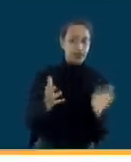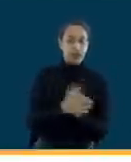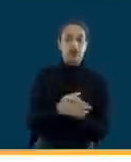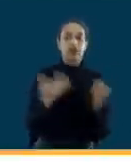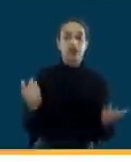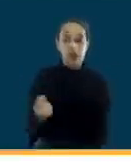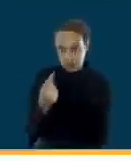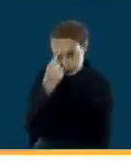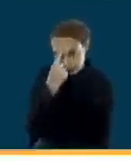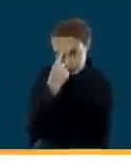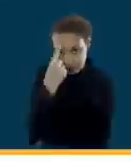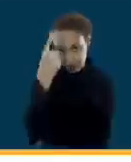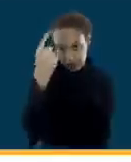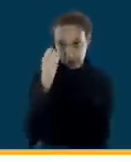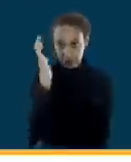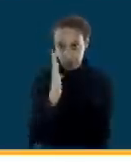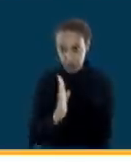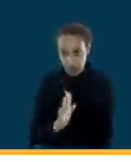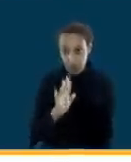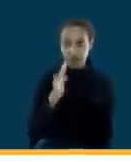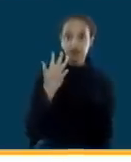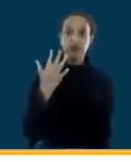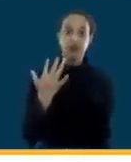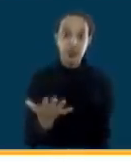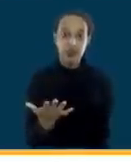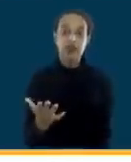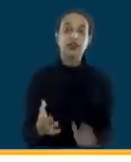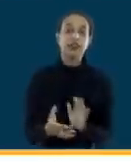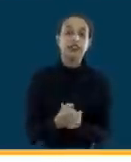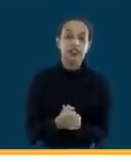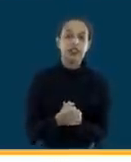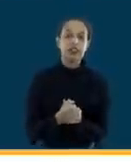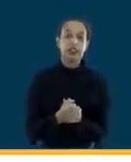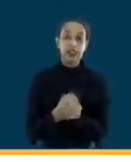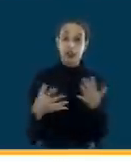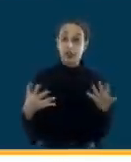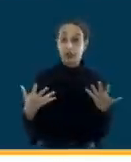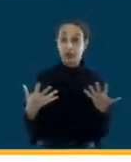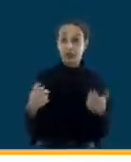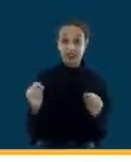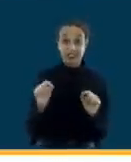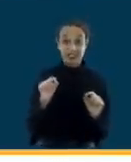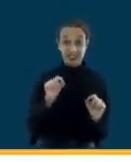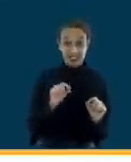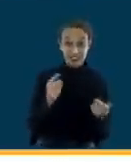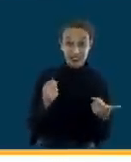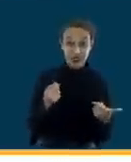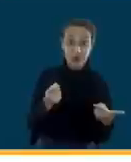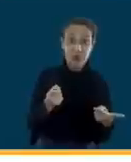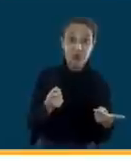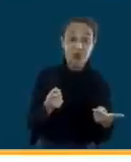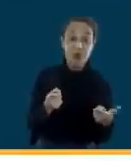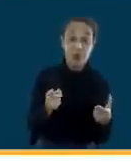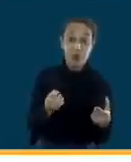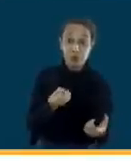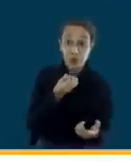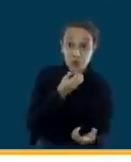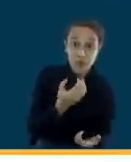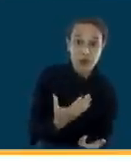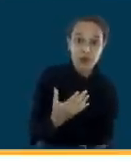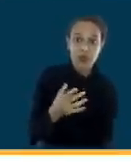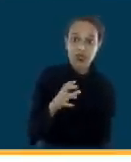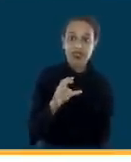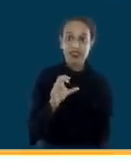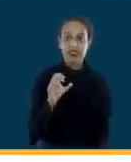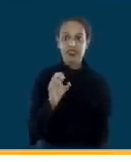brasileira, é uma famosa jabuticaba tipicamente brasileira, esse chamado Sistema S, o SESC em particular. E eu